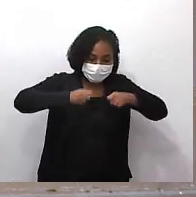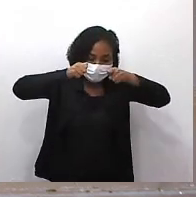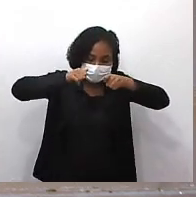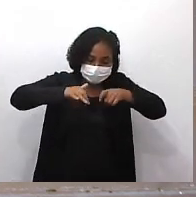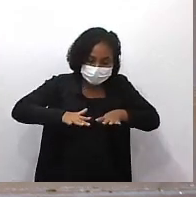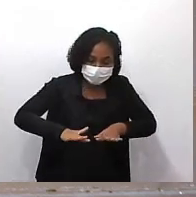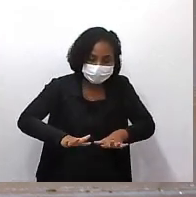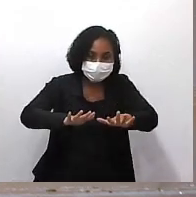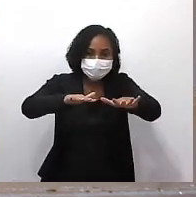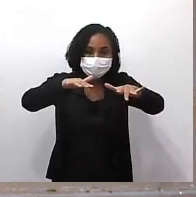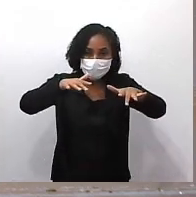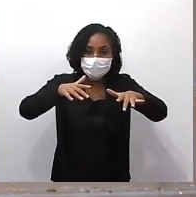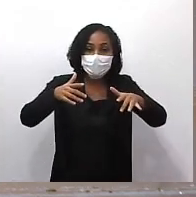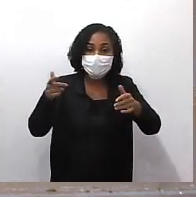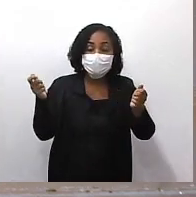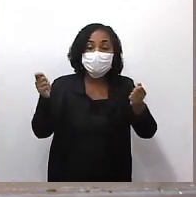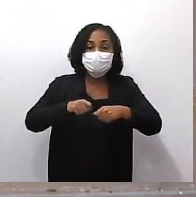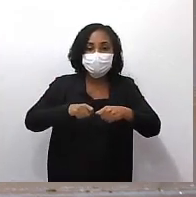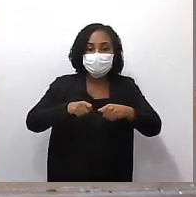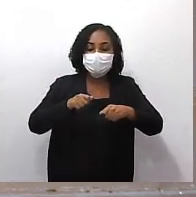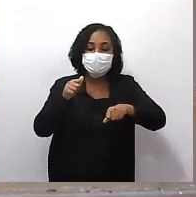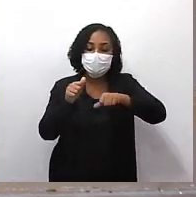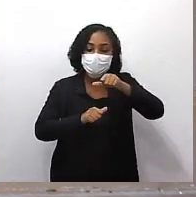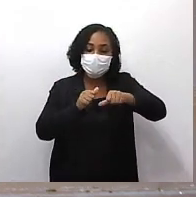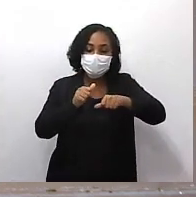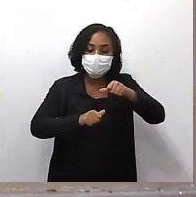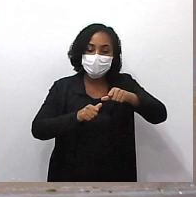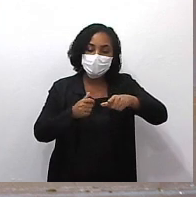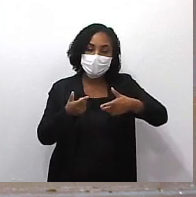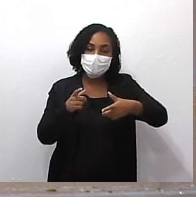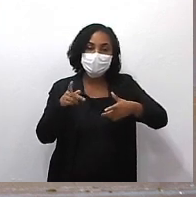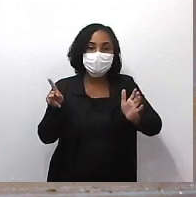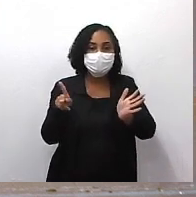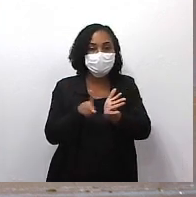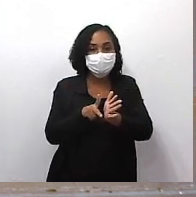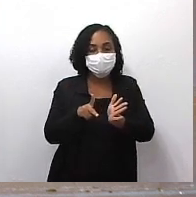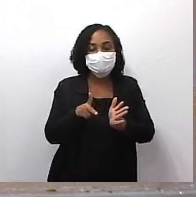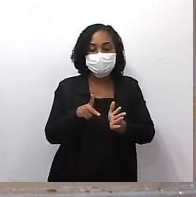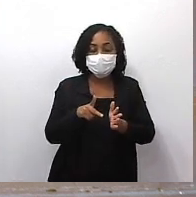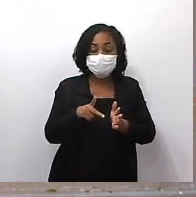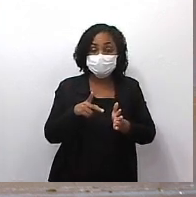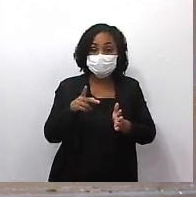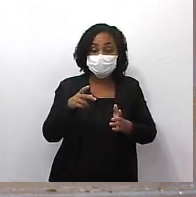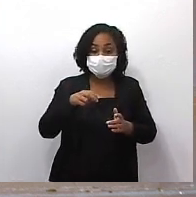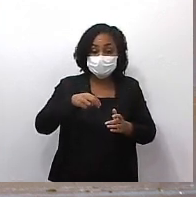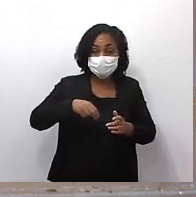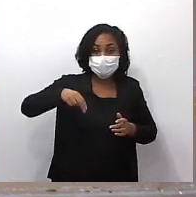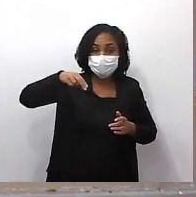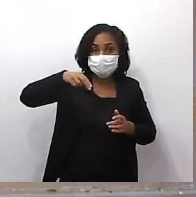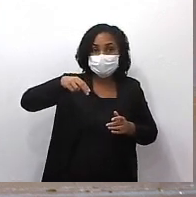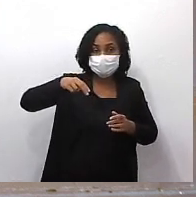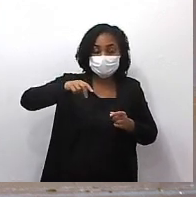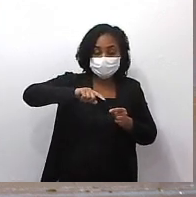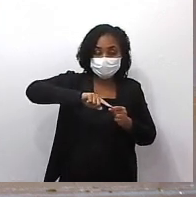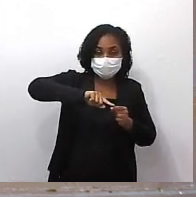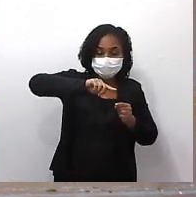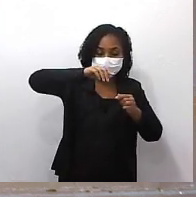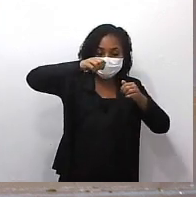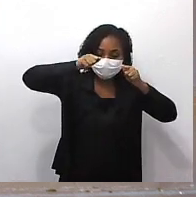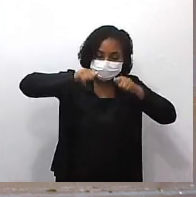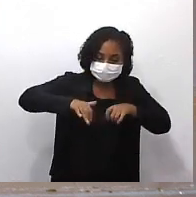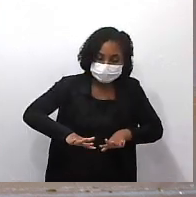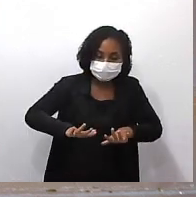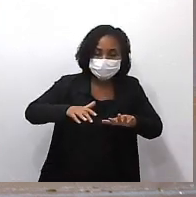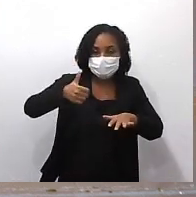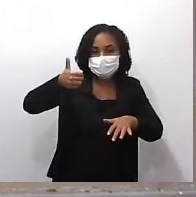rio. Essa onda se dá devido à variação de maré, que lá na região norte é muito grande, chega a ter até 10 metros de variação. Então,